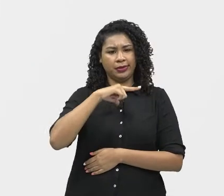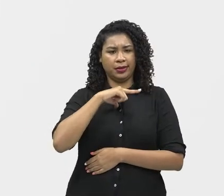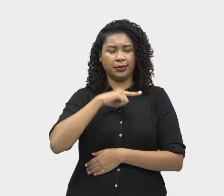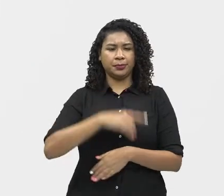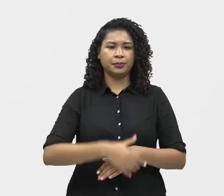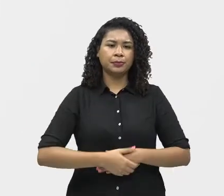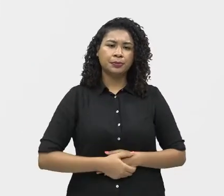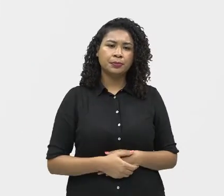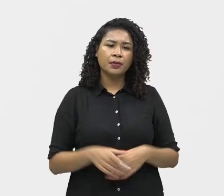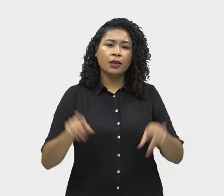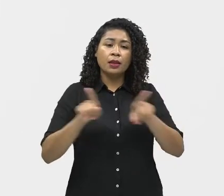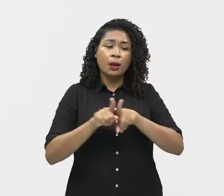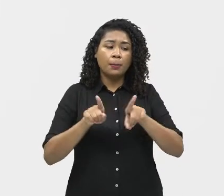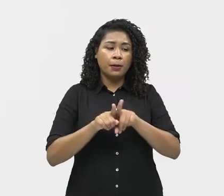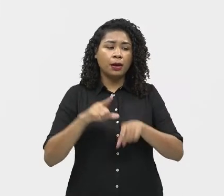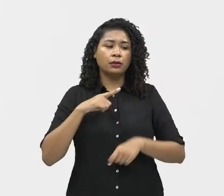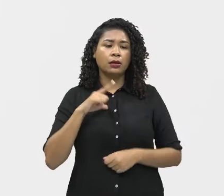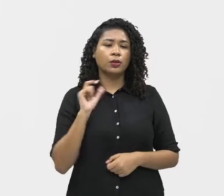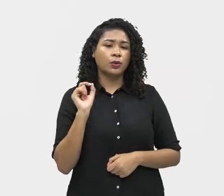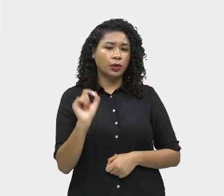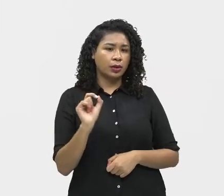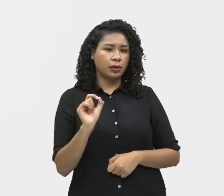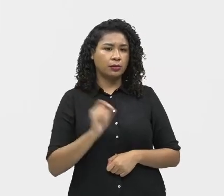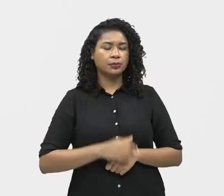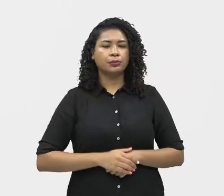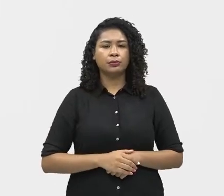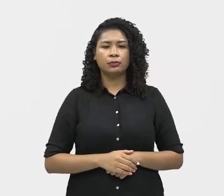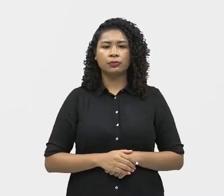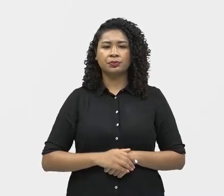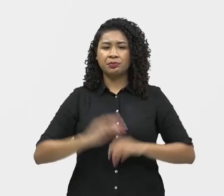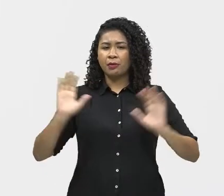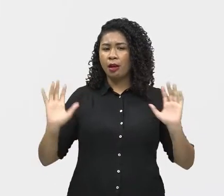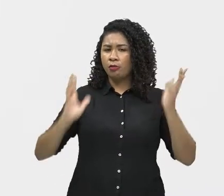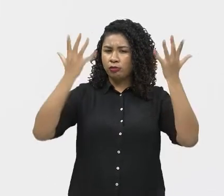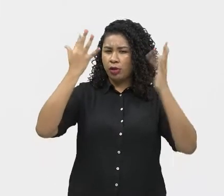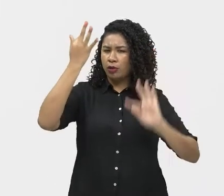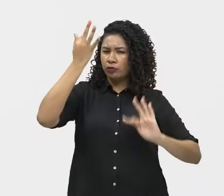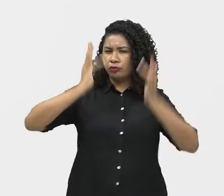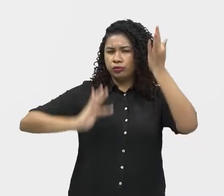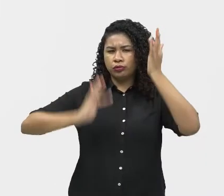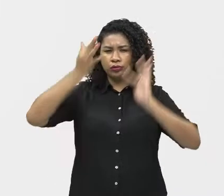E também nós temos o Festival